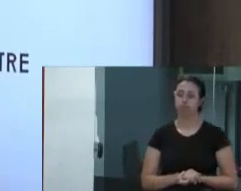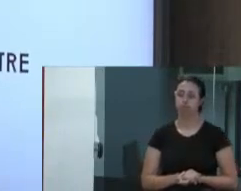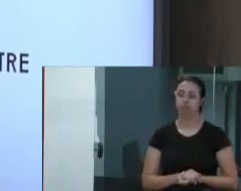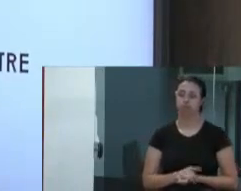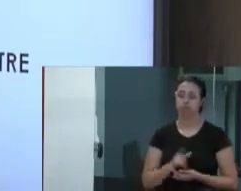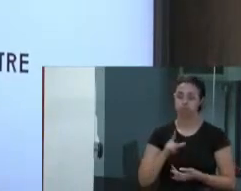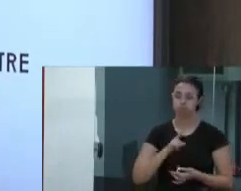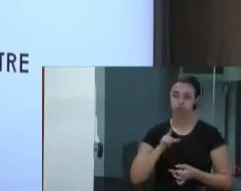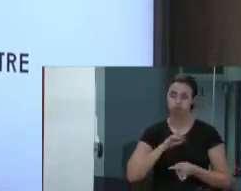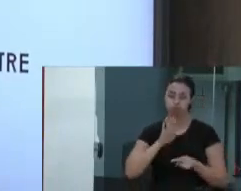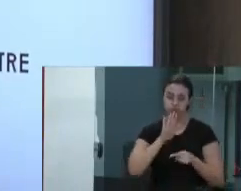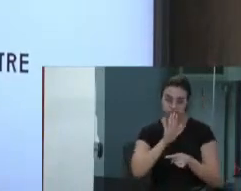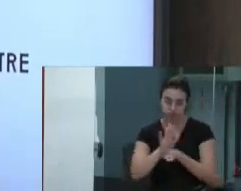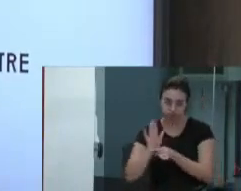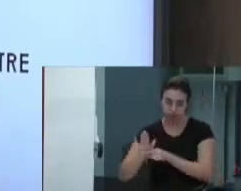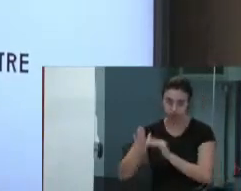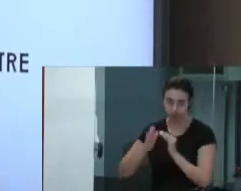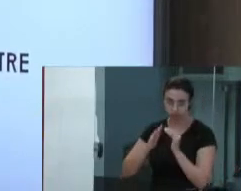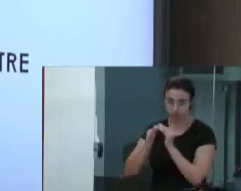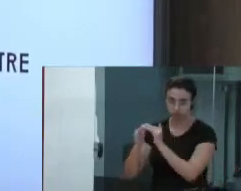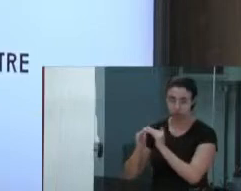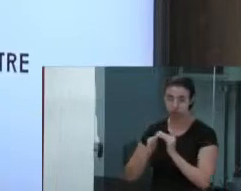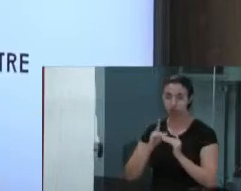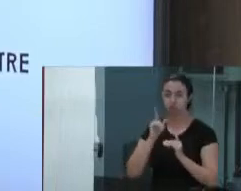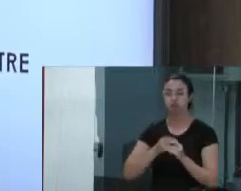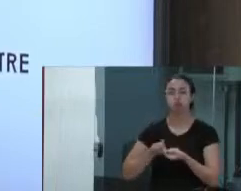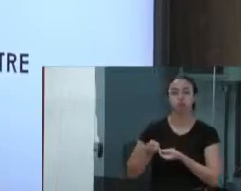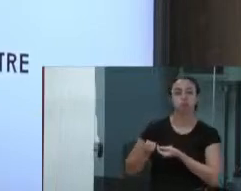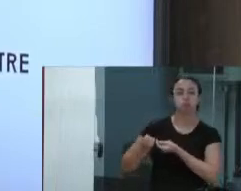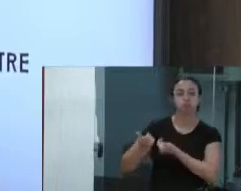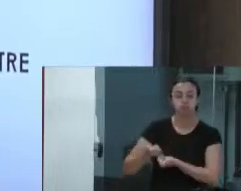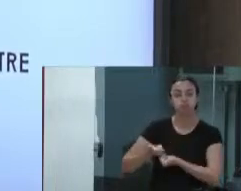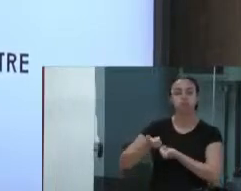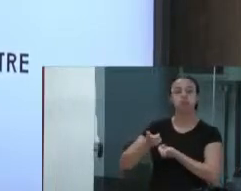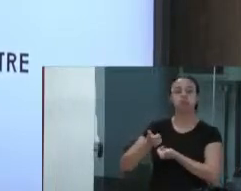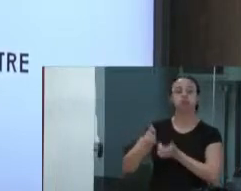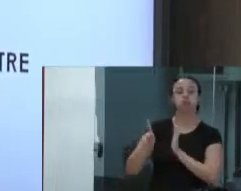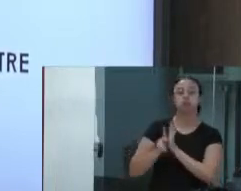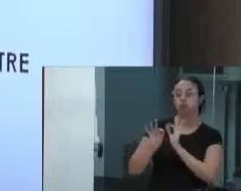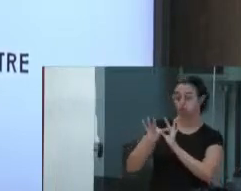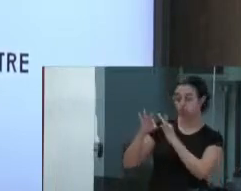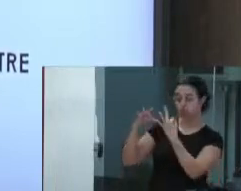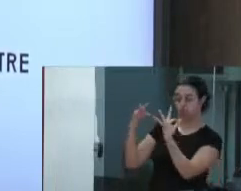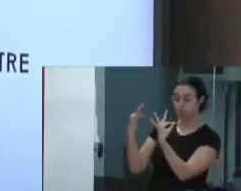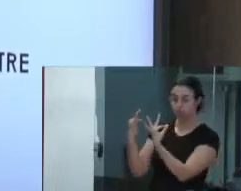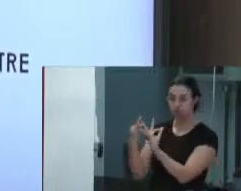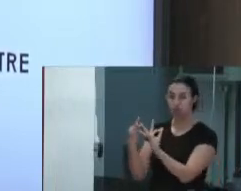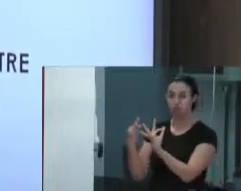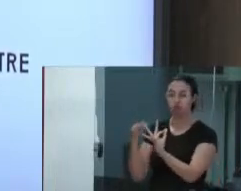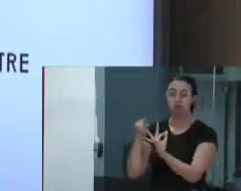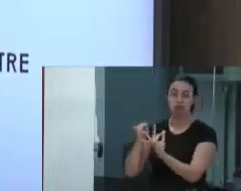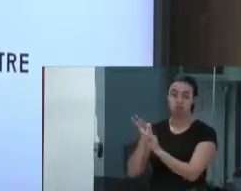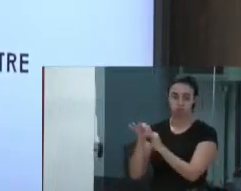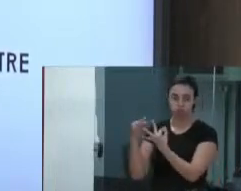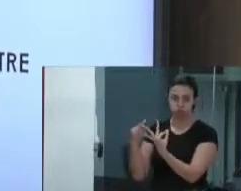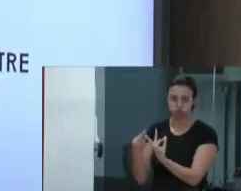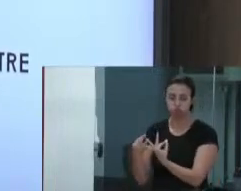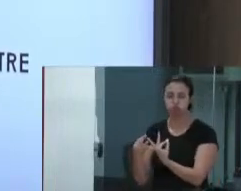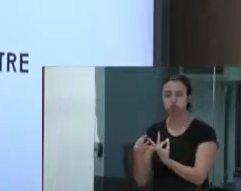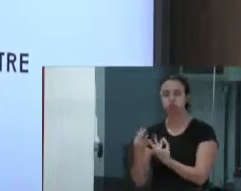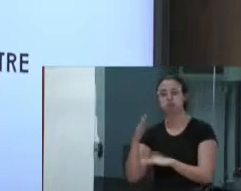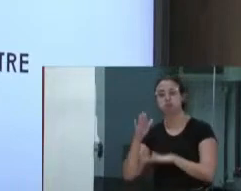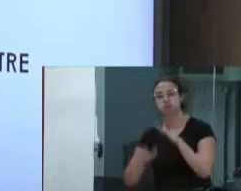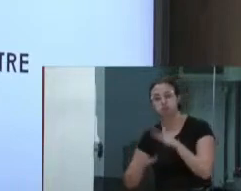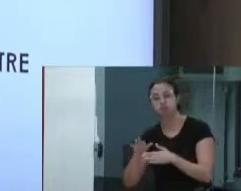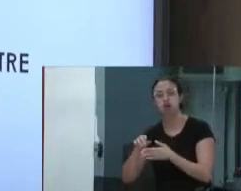Então, a gente tem, né, o auxílio moradia, que ele é um benefício concedido, né, para aquela família que, né, por